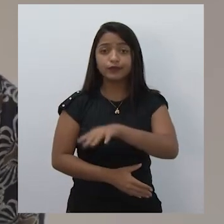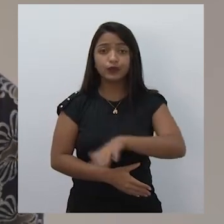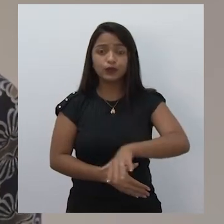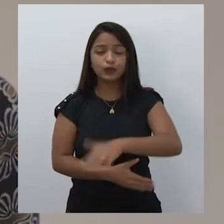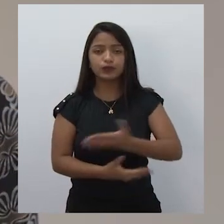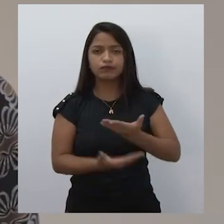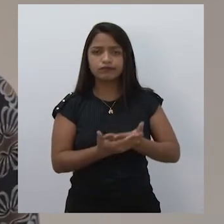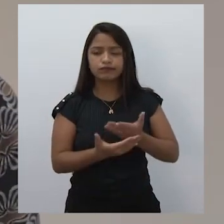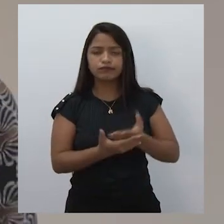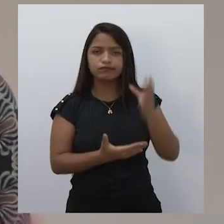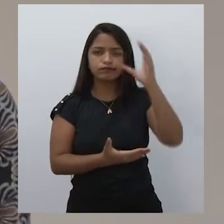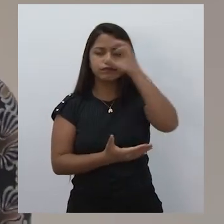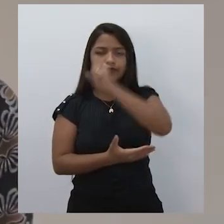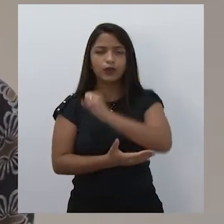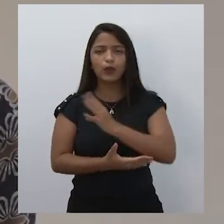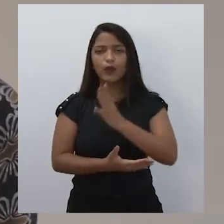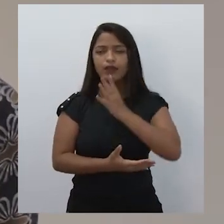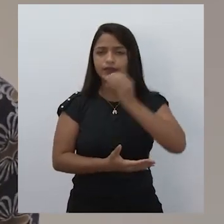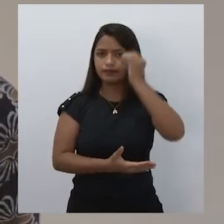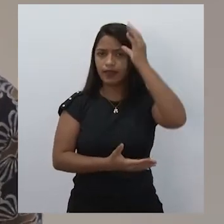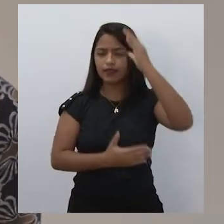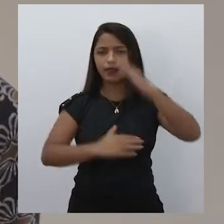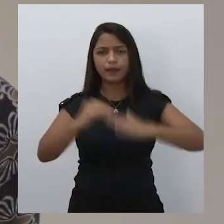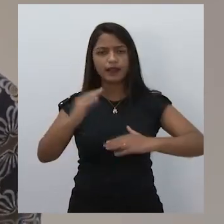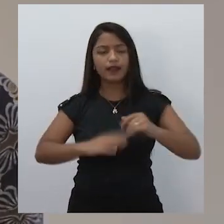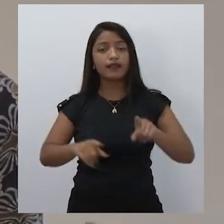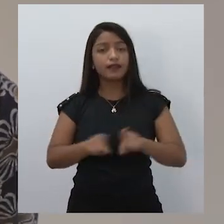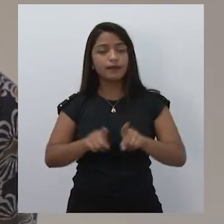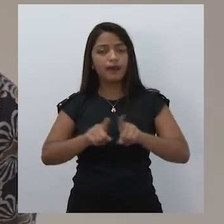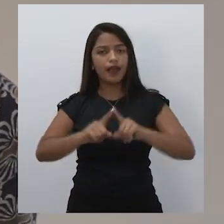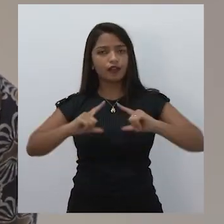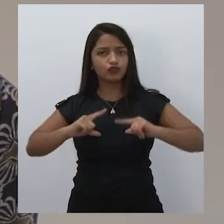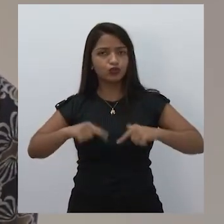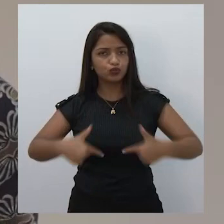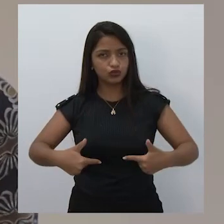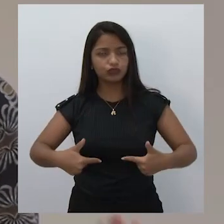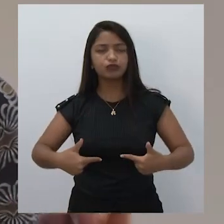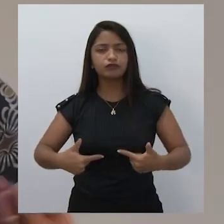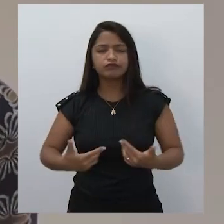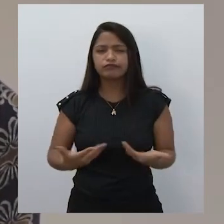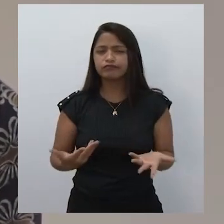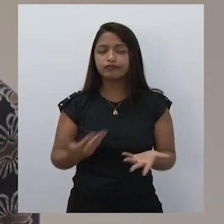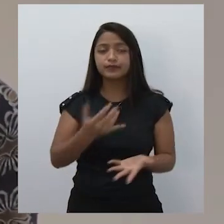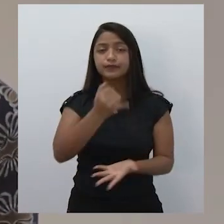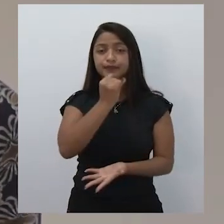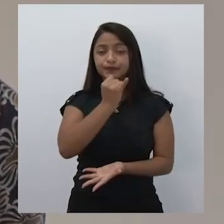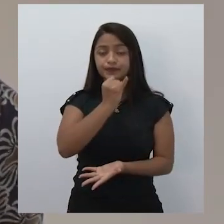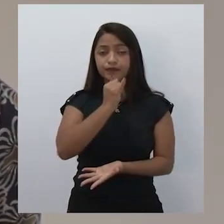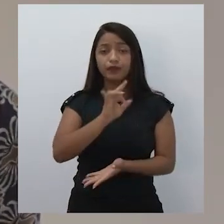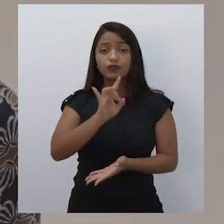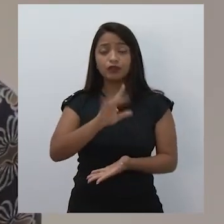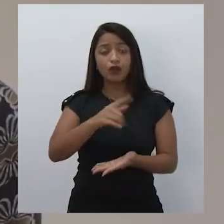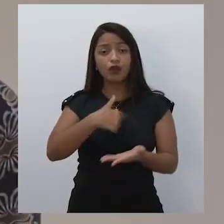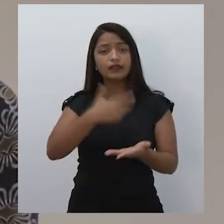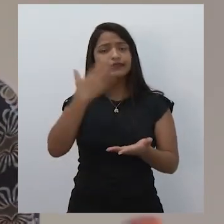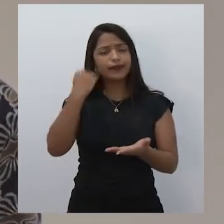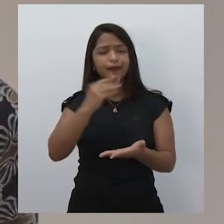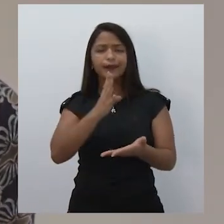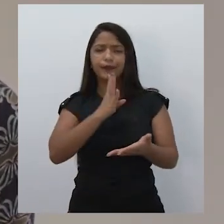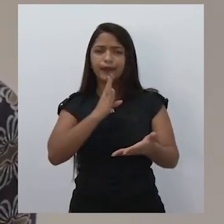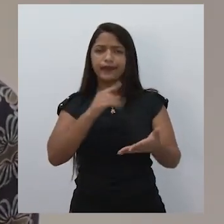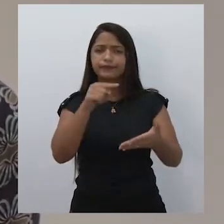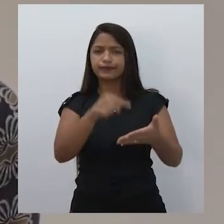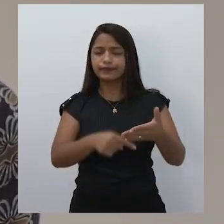conhecimentos, habilidades e atitudes. Ou seja, não adianta apenas a gente saber sobre os conteúdos,